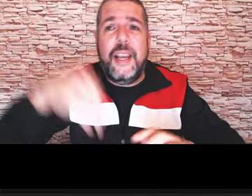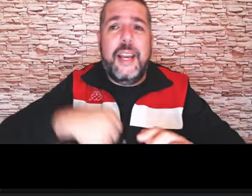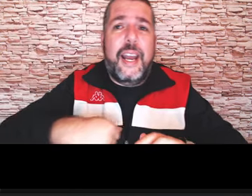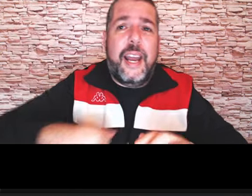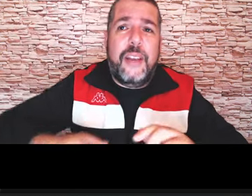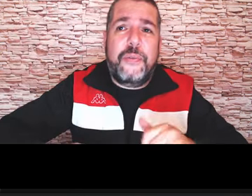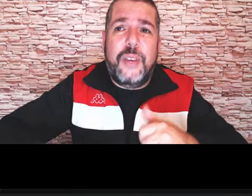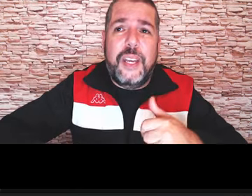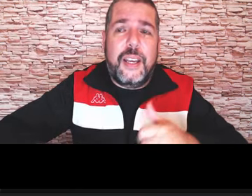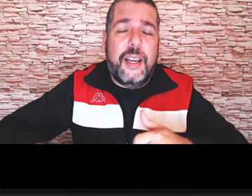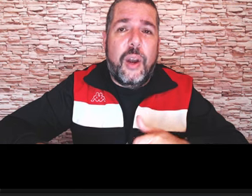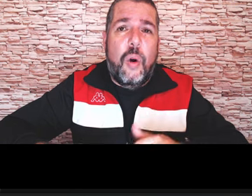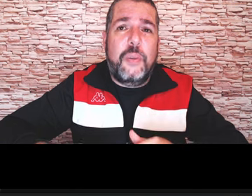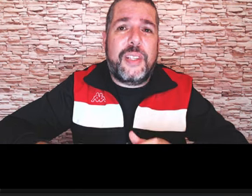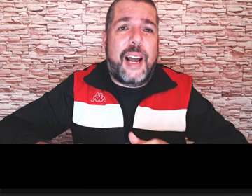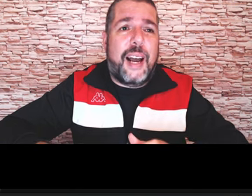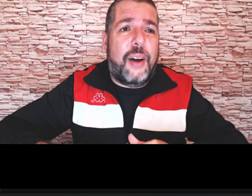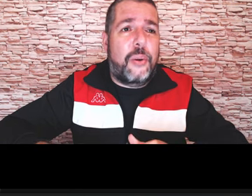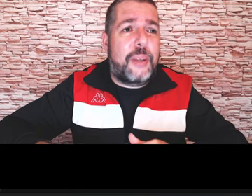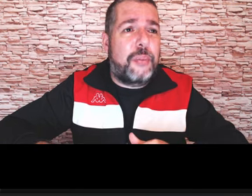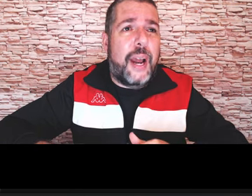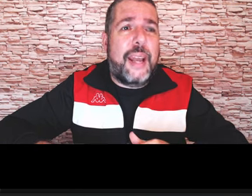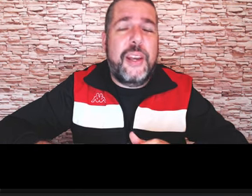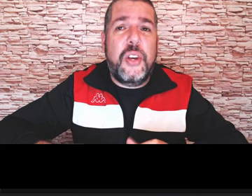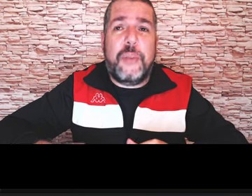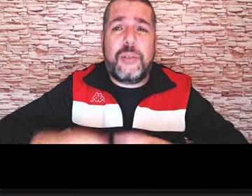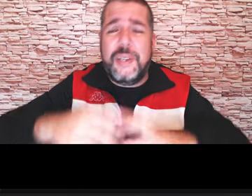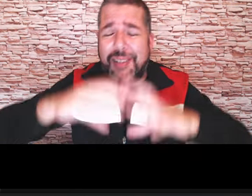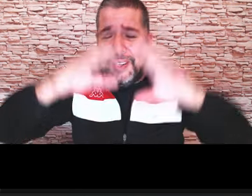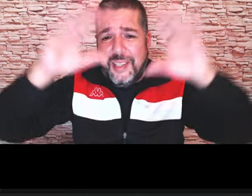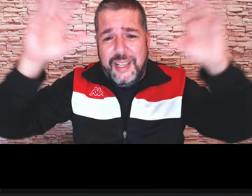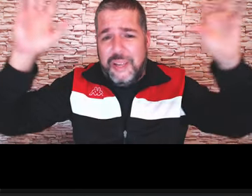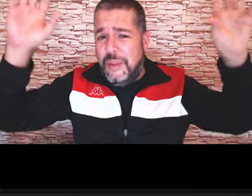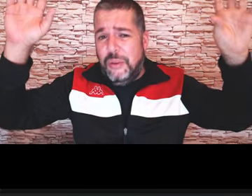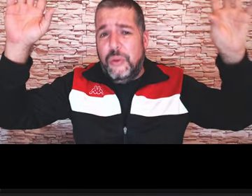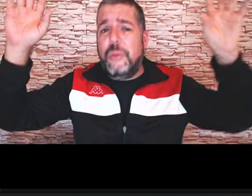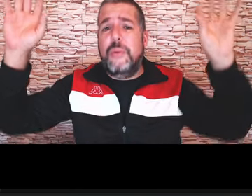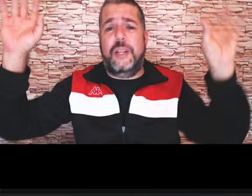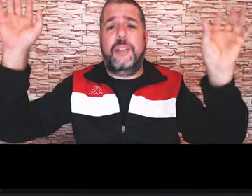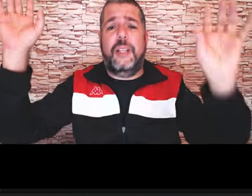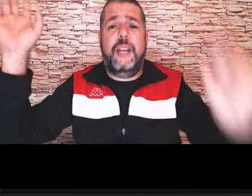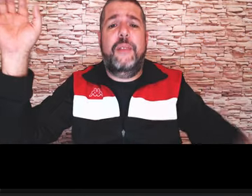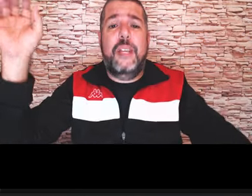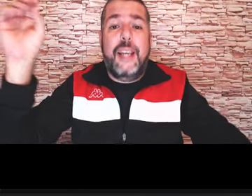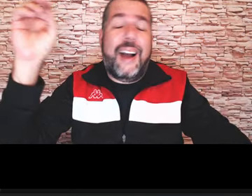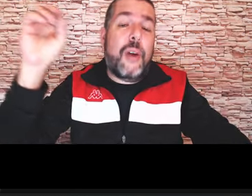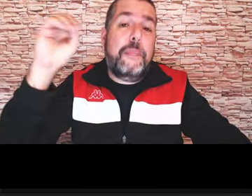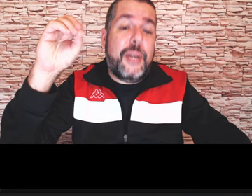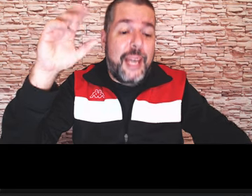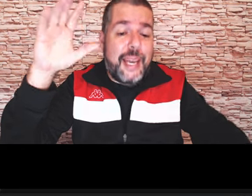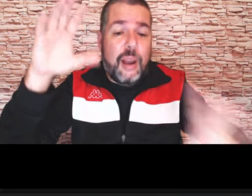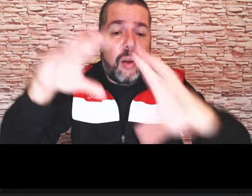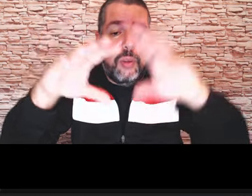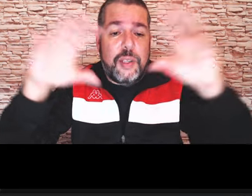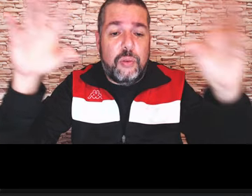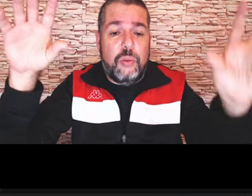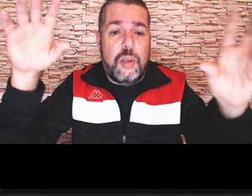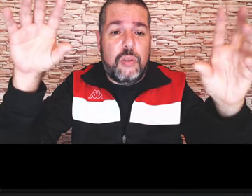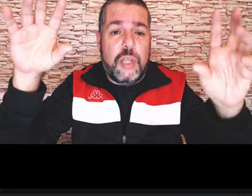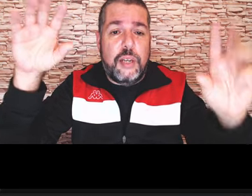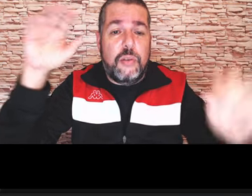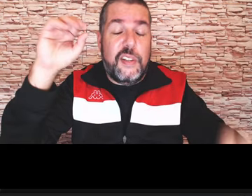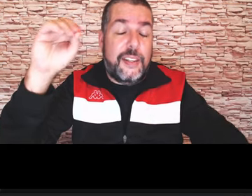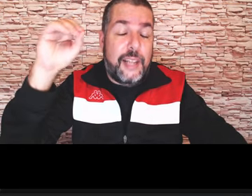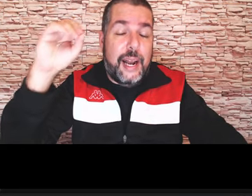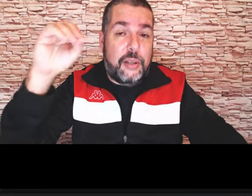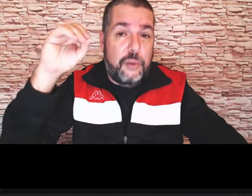né? Enfim, como está a onda por aí, umas coisas assim, né? Meio loucura, assim, né? Agora, por que que aconteceu tudo isso,